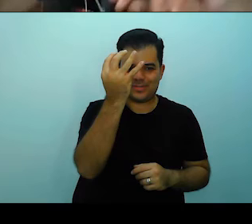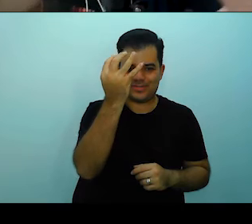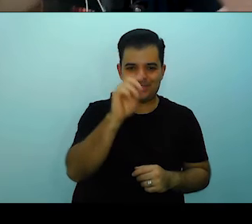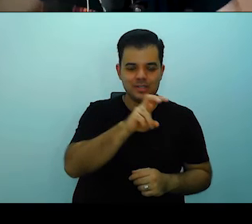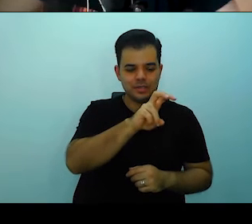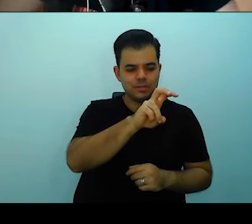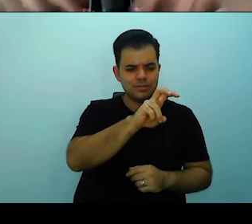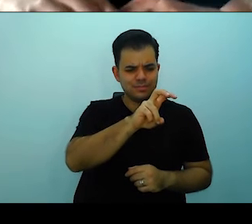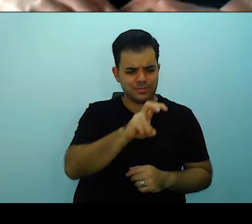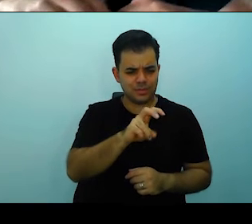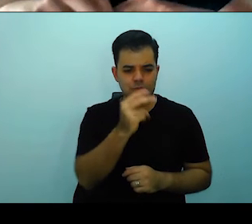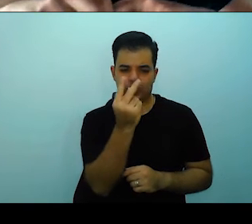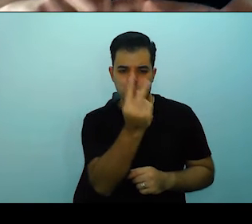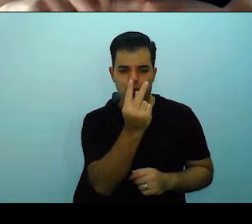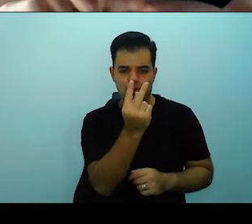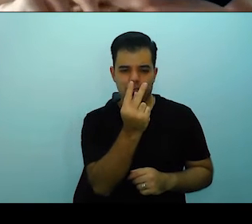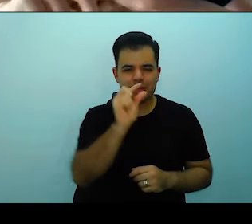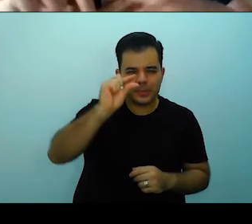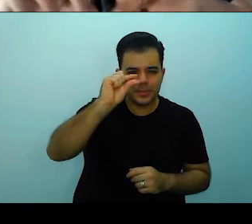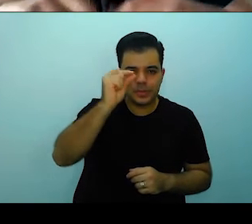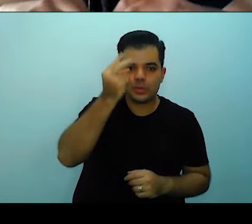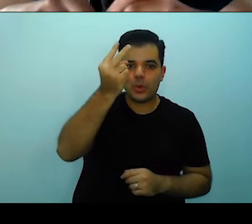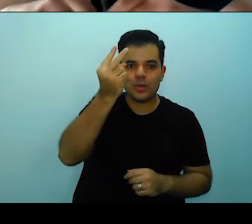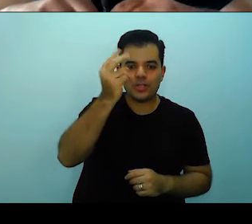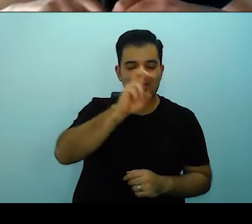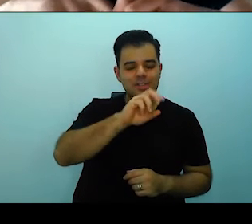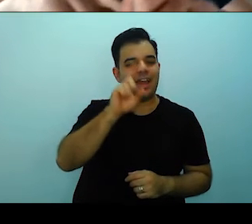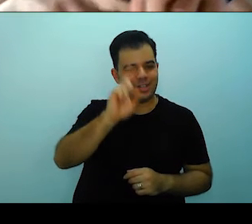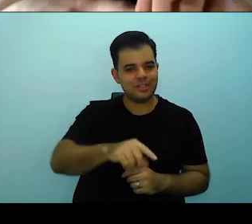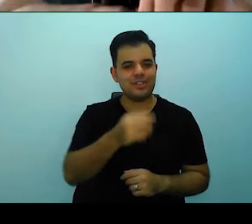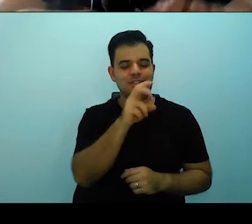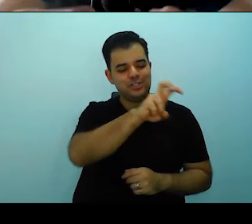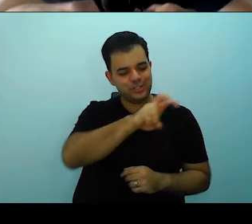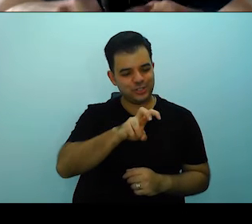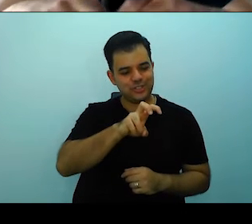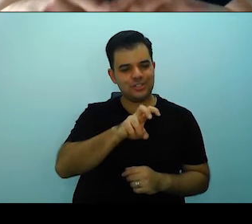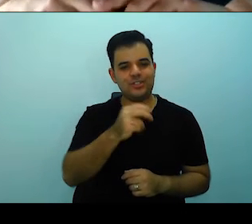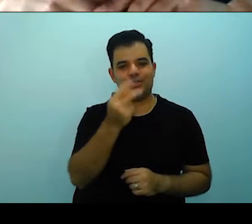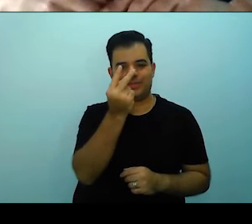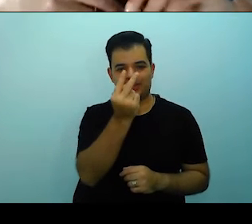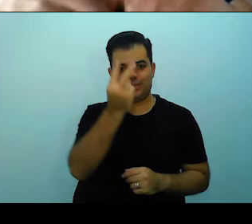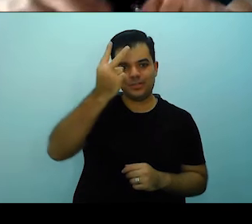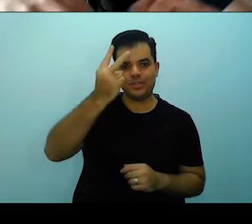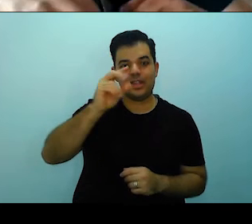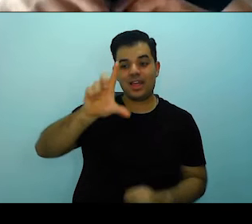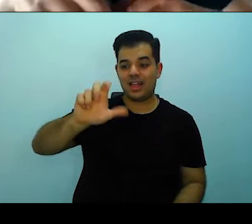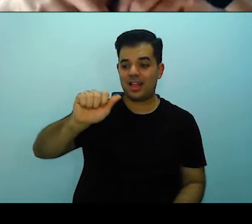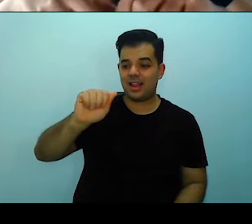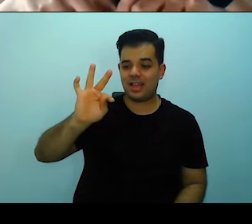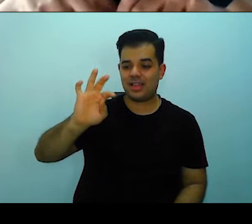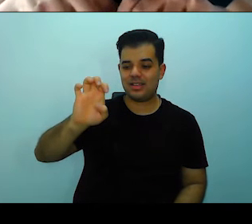2 sobrescrito, pequenininho, né? E aí o LaTeX, ele é uma forma que a gente encontra de escrever essas equações,